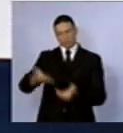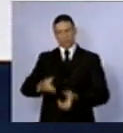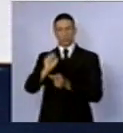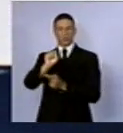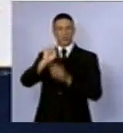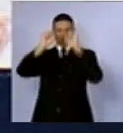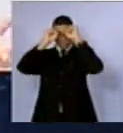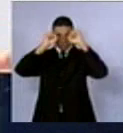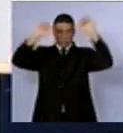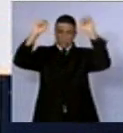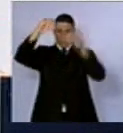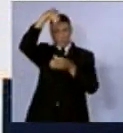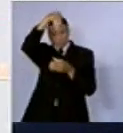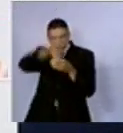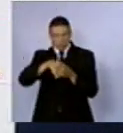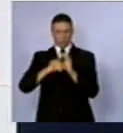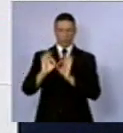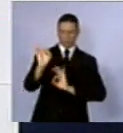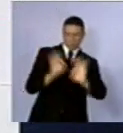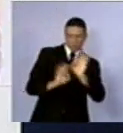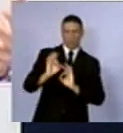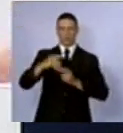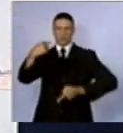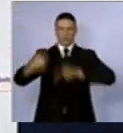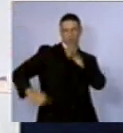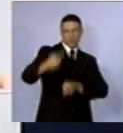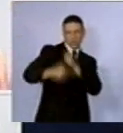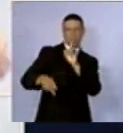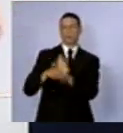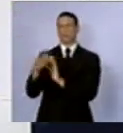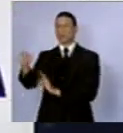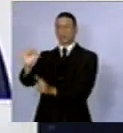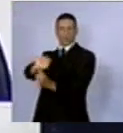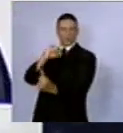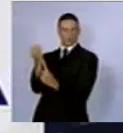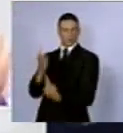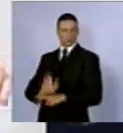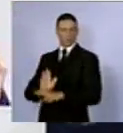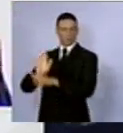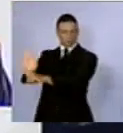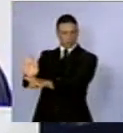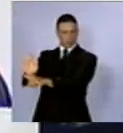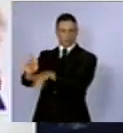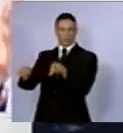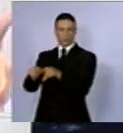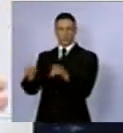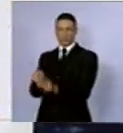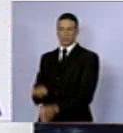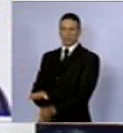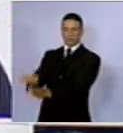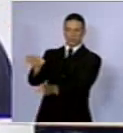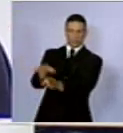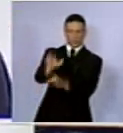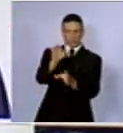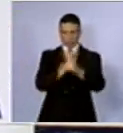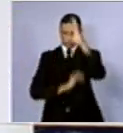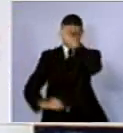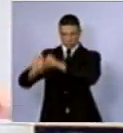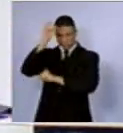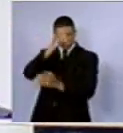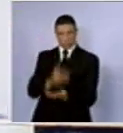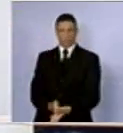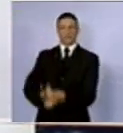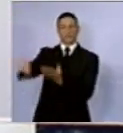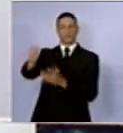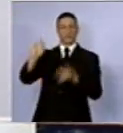enfim da sociedade para maior a instrução é do conteúdo para enfim